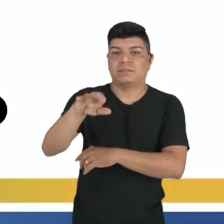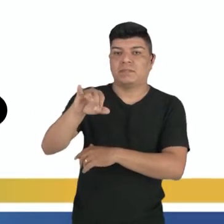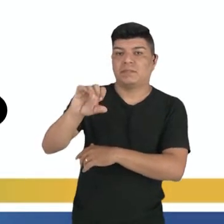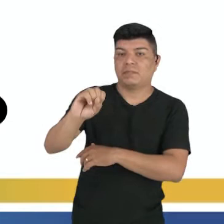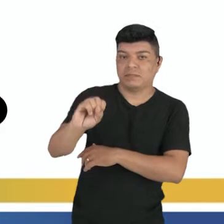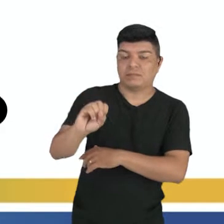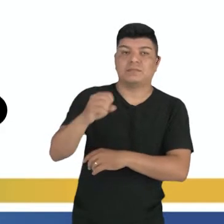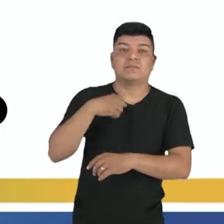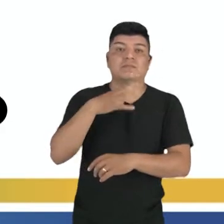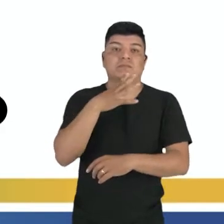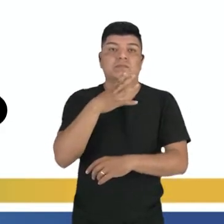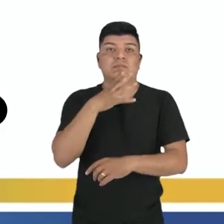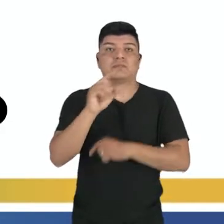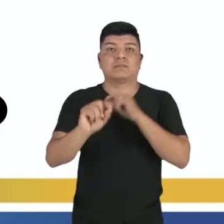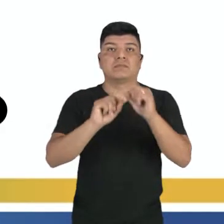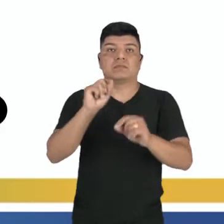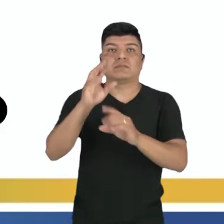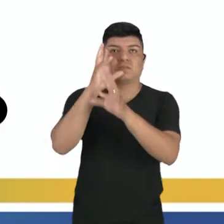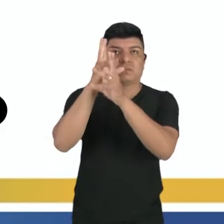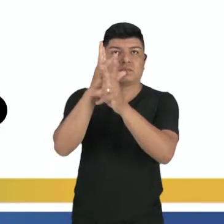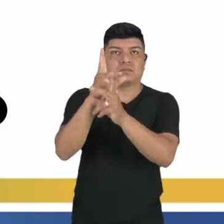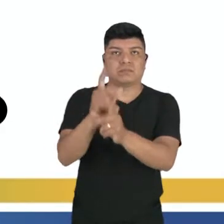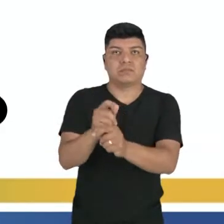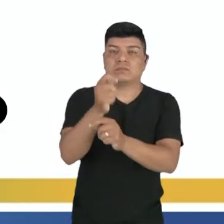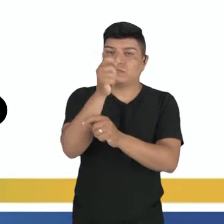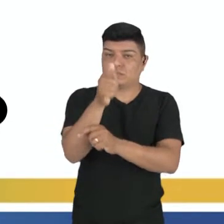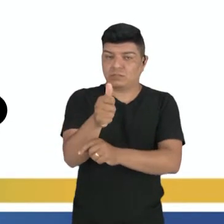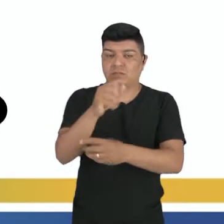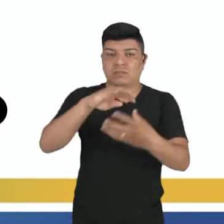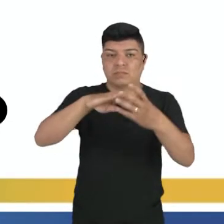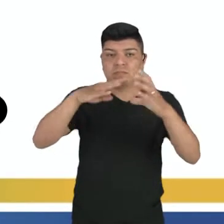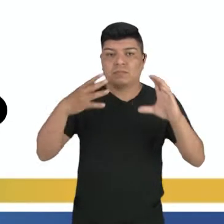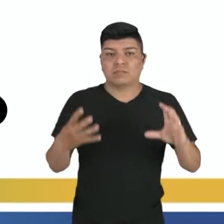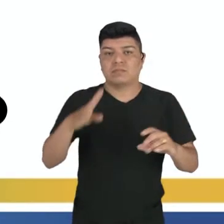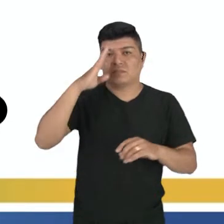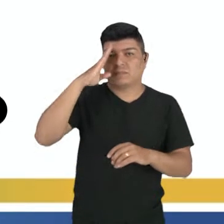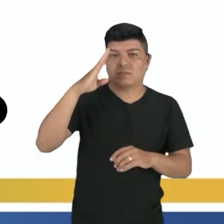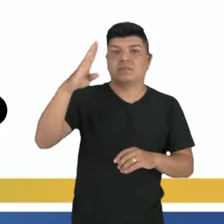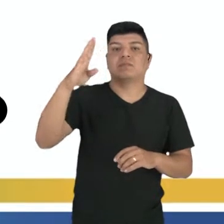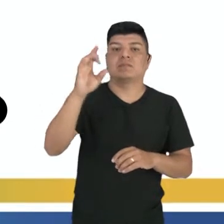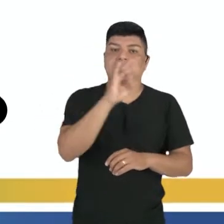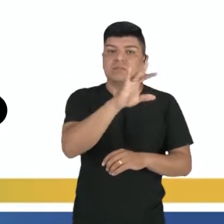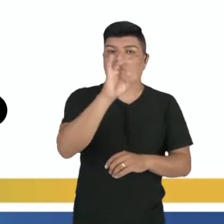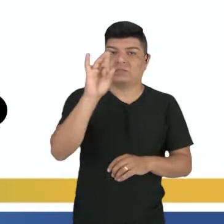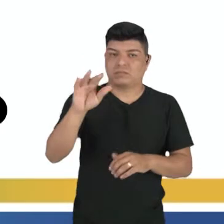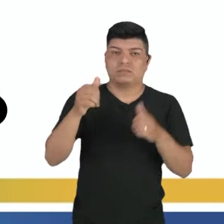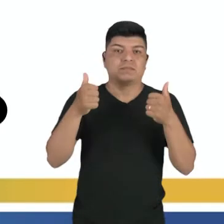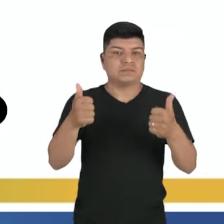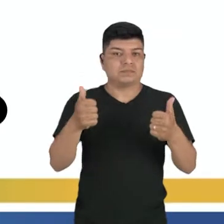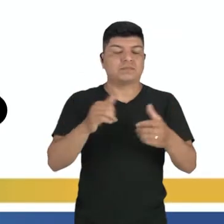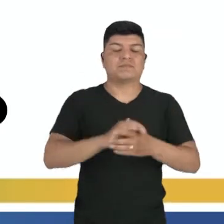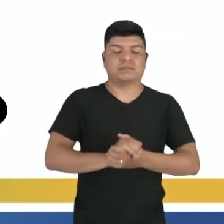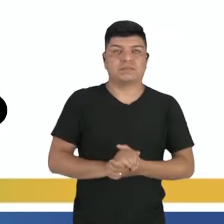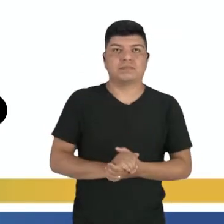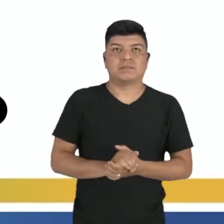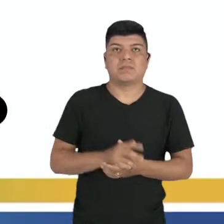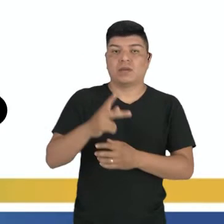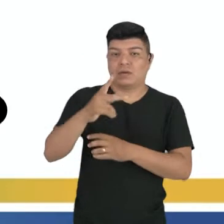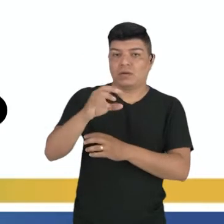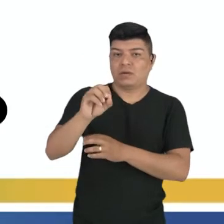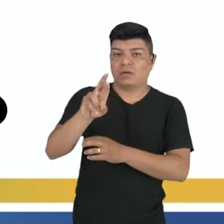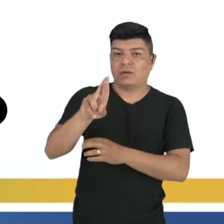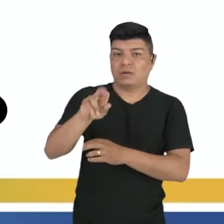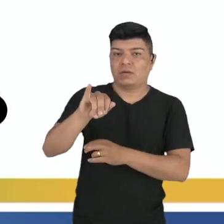começar reconhecendo e relembrando um pouquinho das características principais dos poríferos, tá? Os